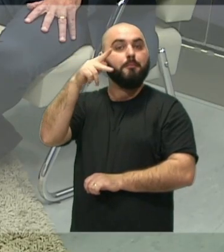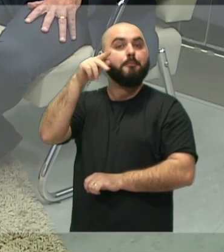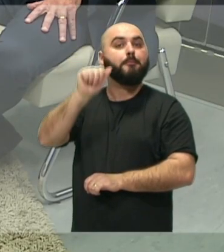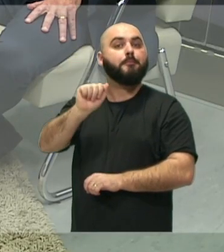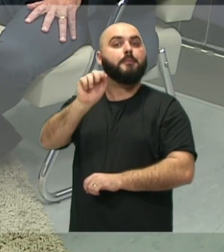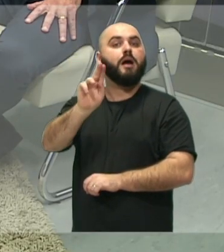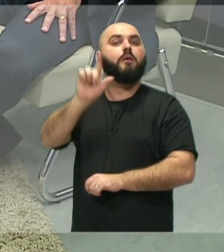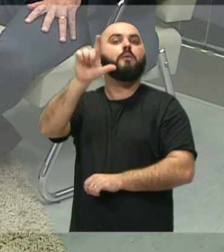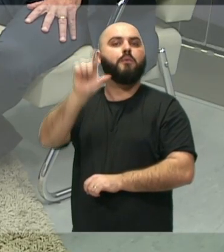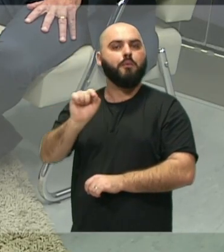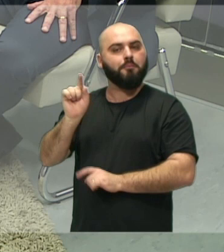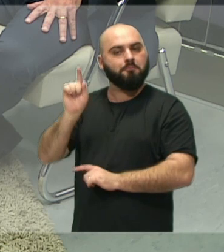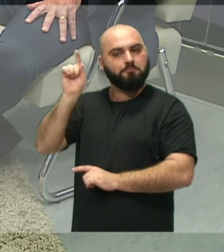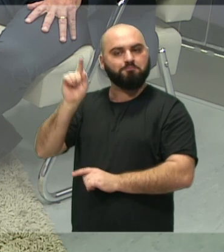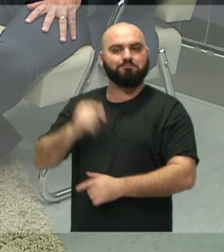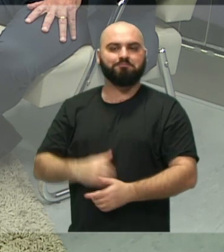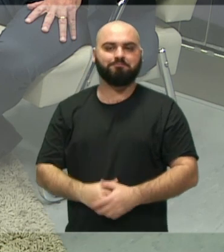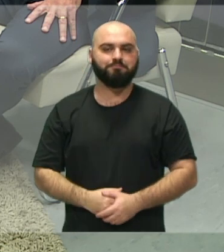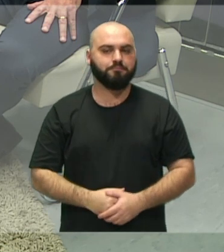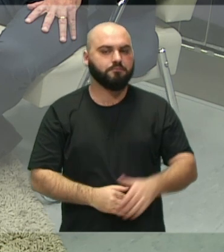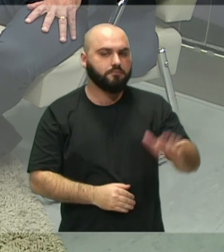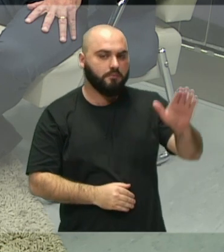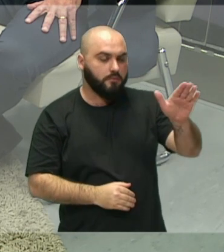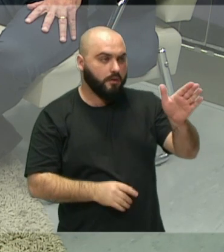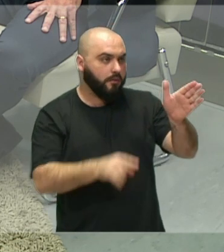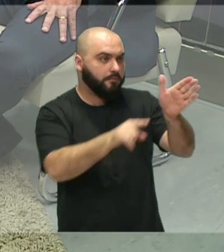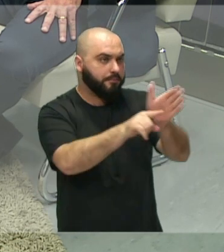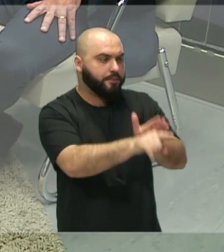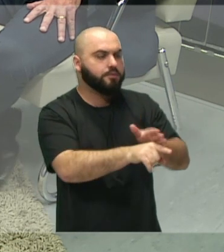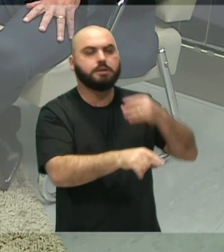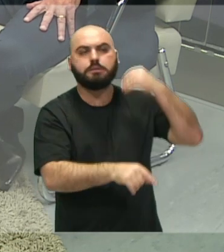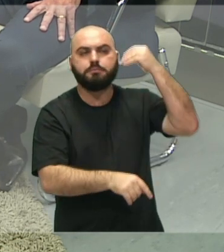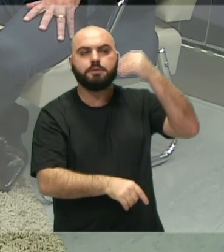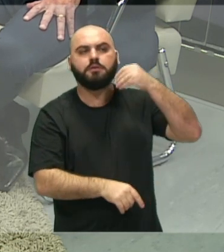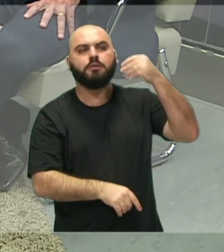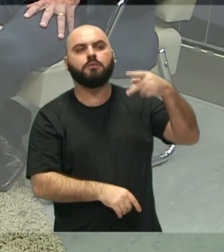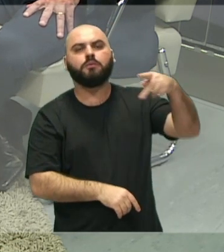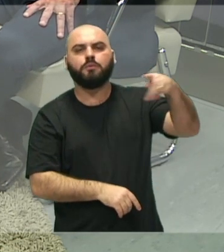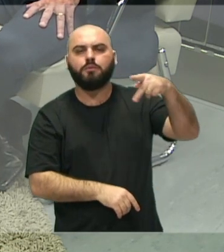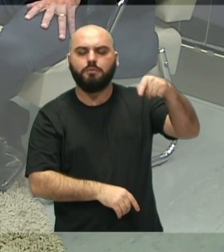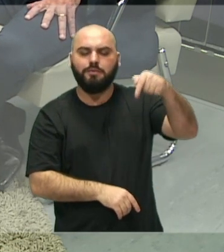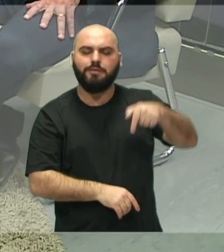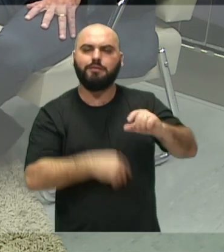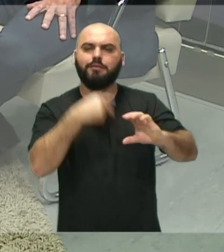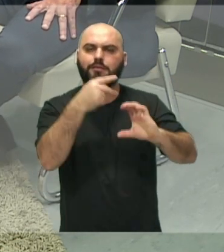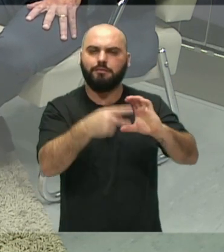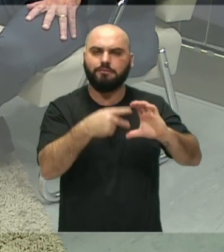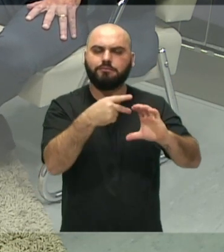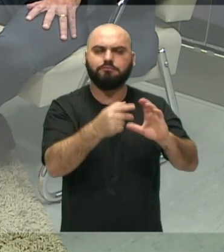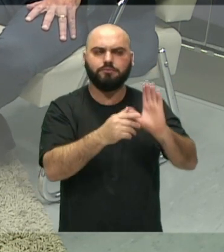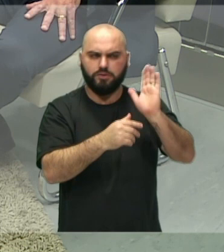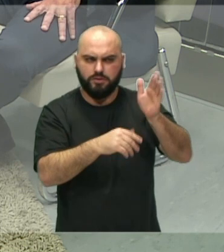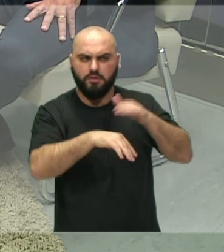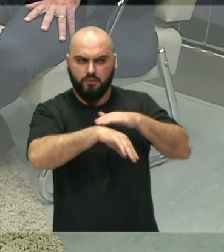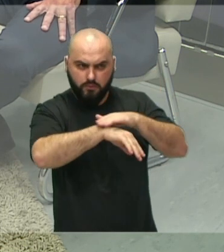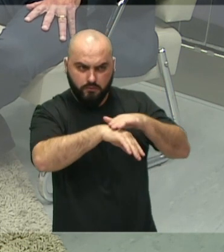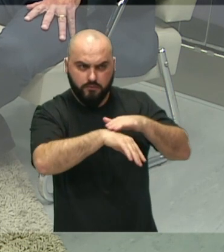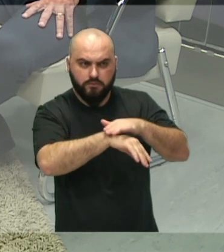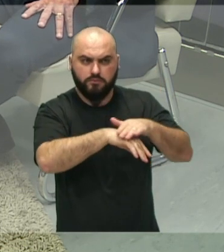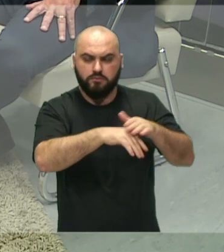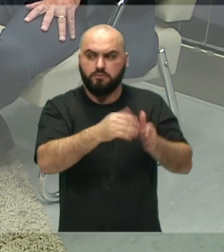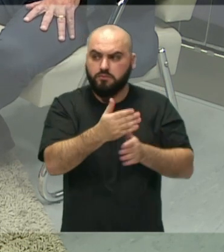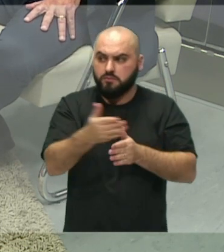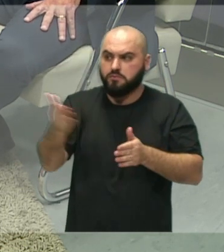está sendo a sua experiência aqui na Câmara de Vereadores pela primeira vez? Essas primeiras sessões que o senhor participou, já dialogou já com os